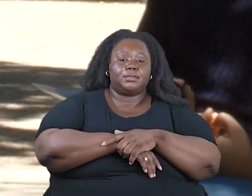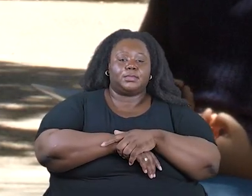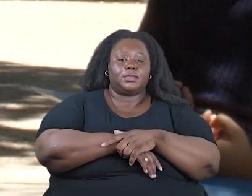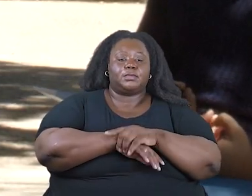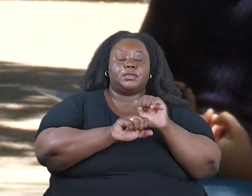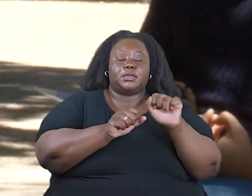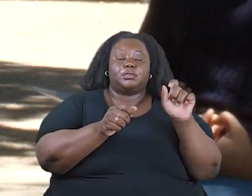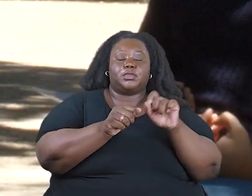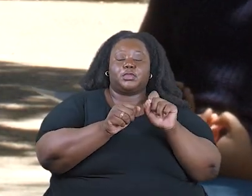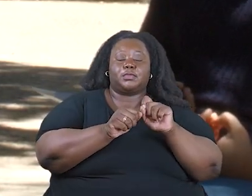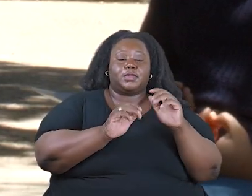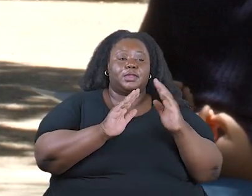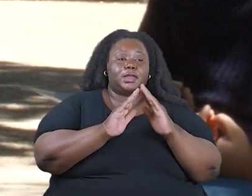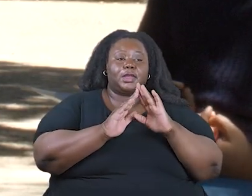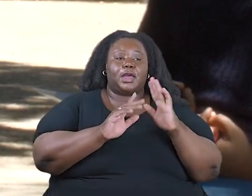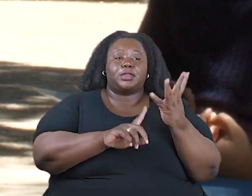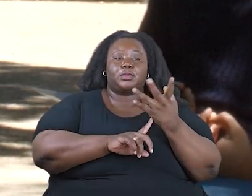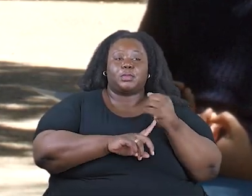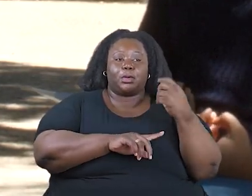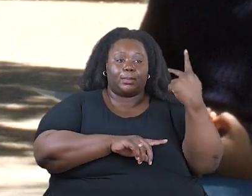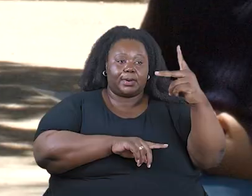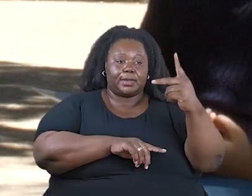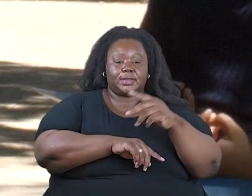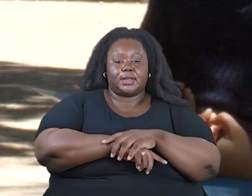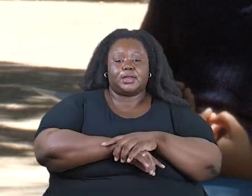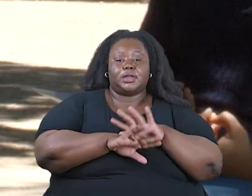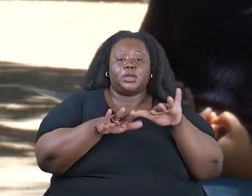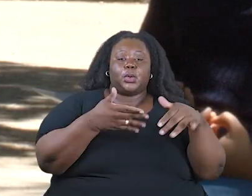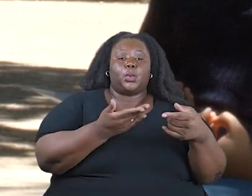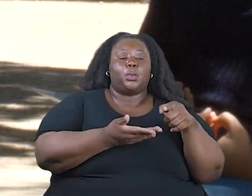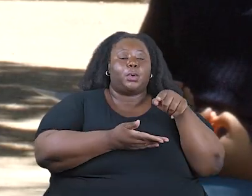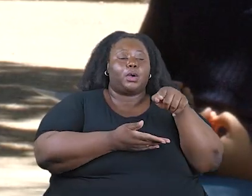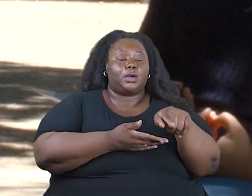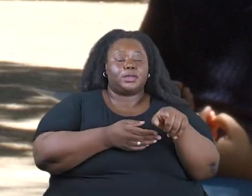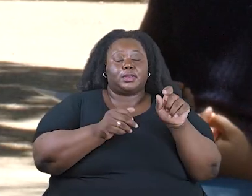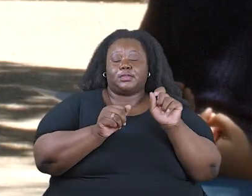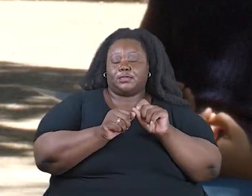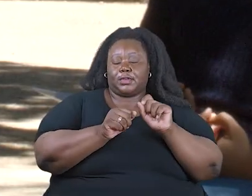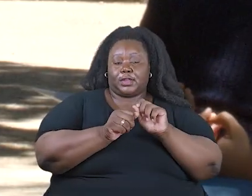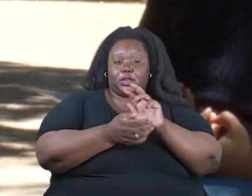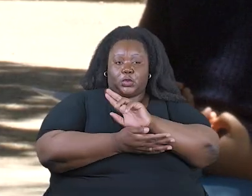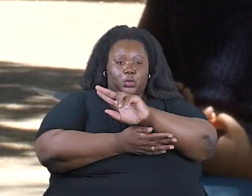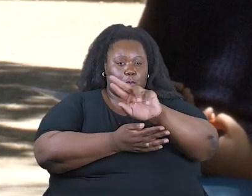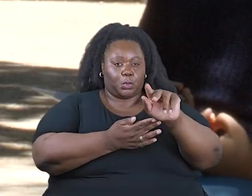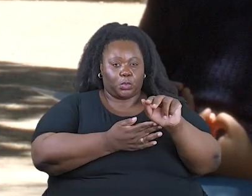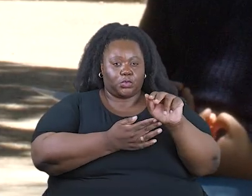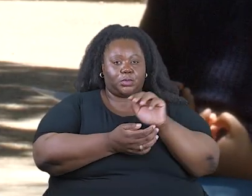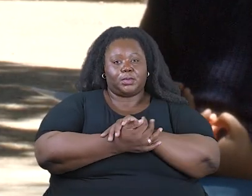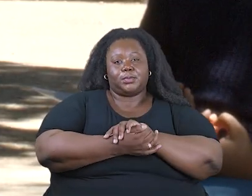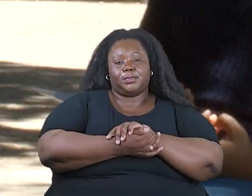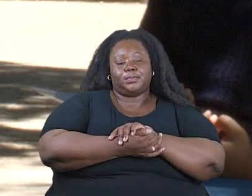você podia fazer em casa uma obra dele. E aí quando ele fez esse múltiplo,